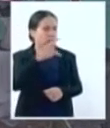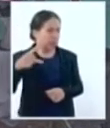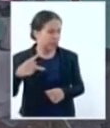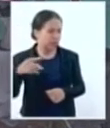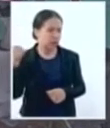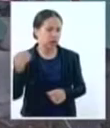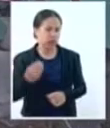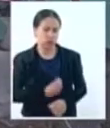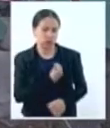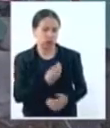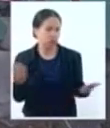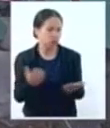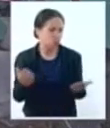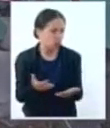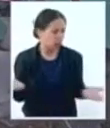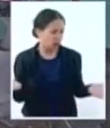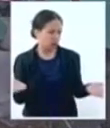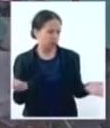atualizado...